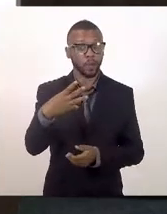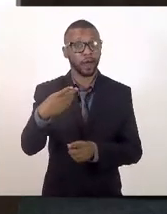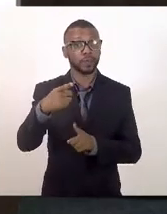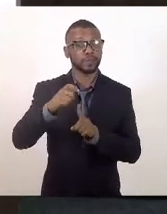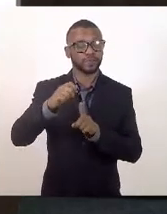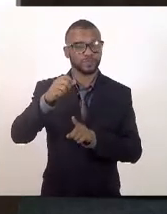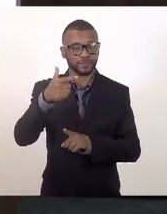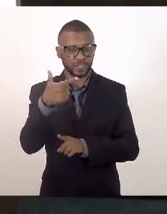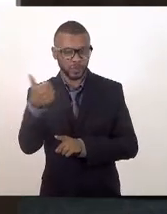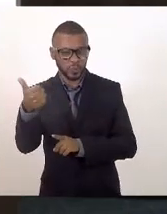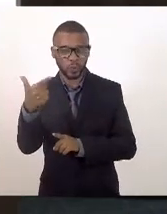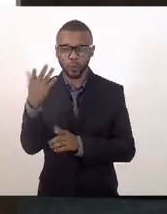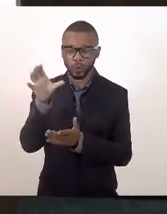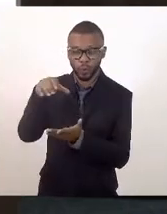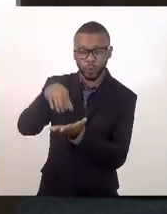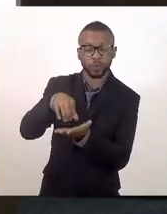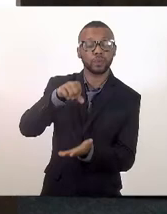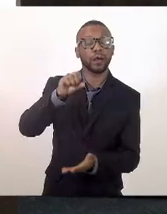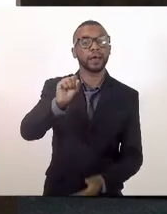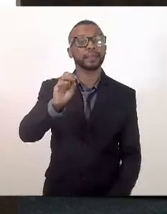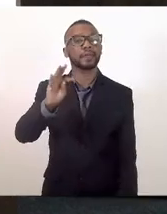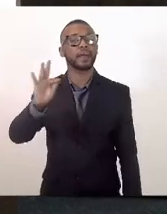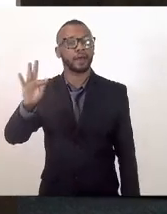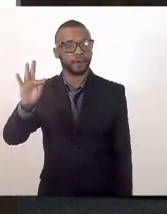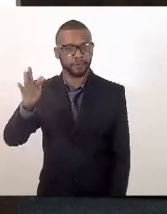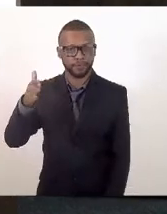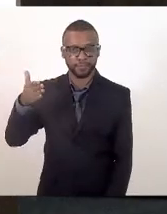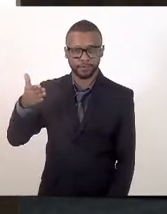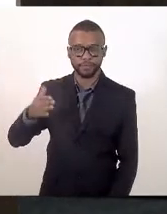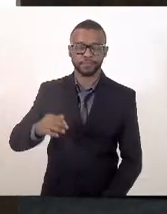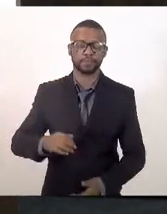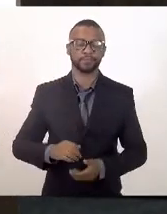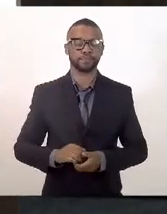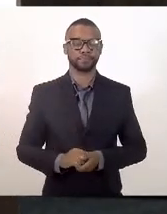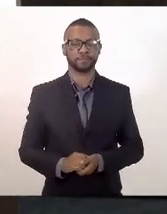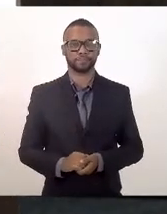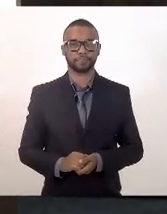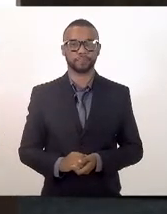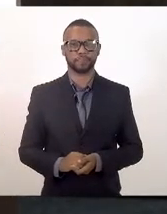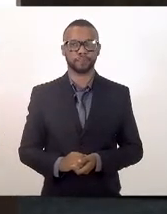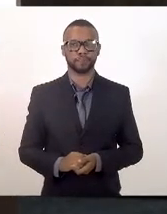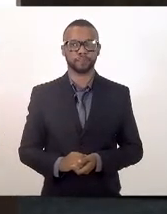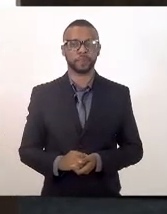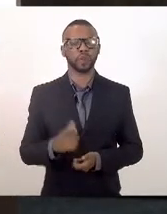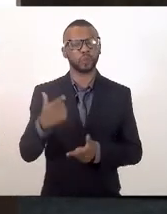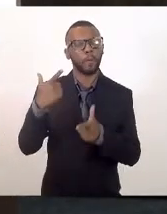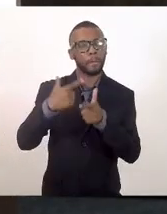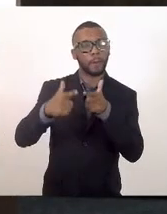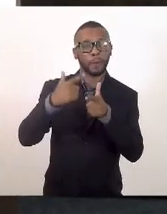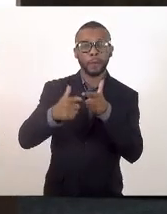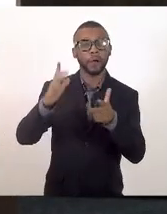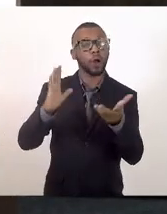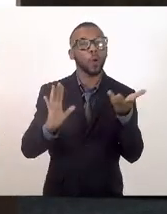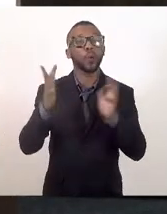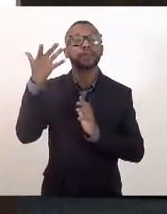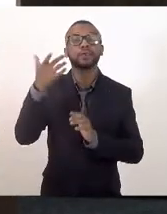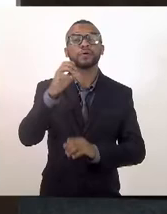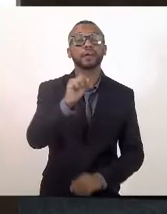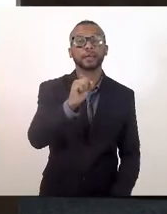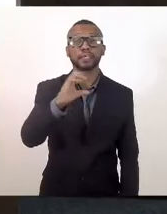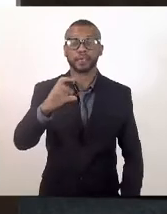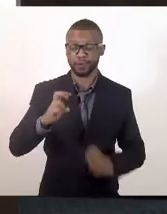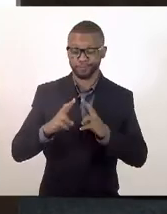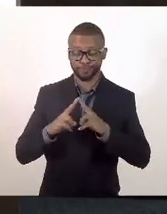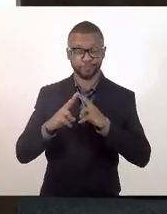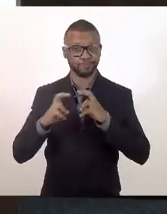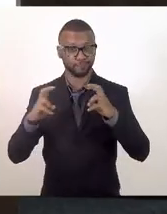órgão pleno do Supremo Tribunal Federal, numa questão em Santa Catarina. E a emenda